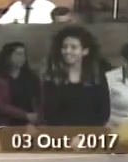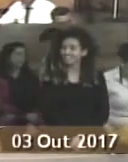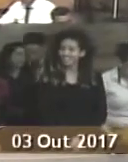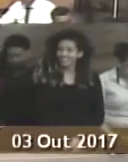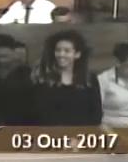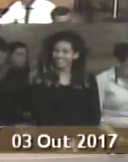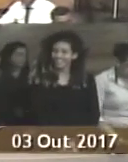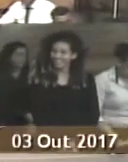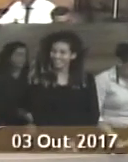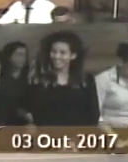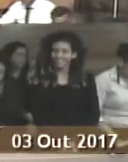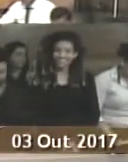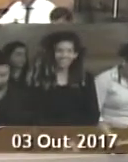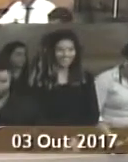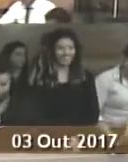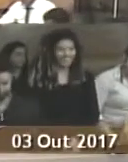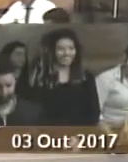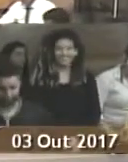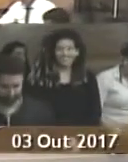Obrigado.